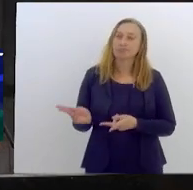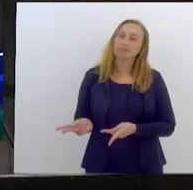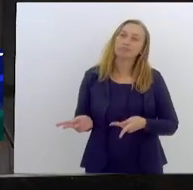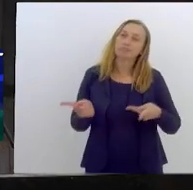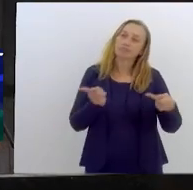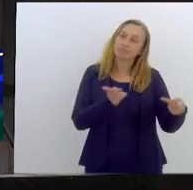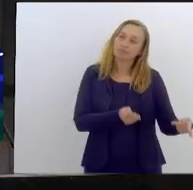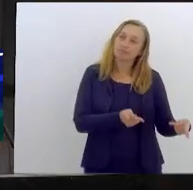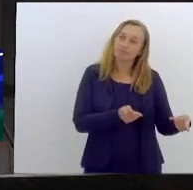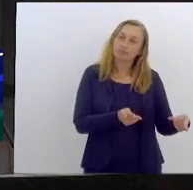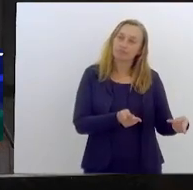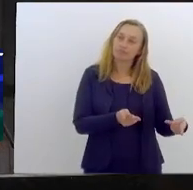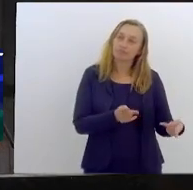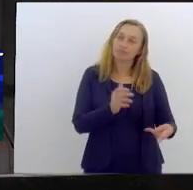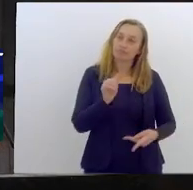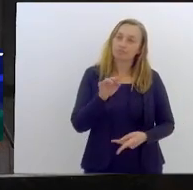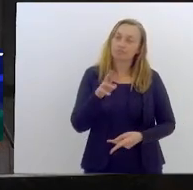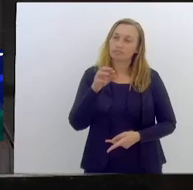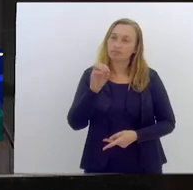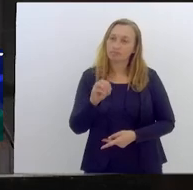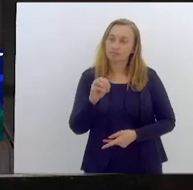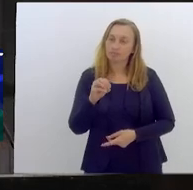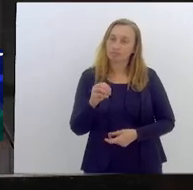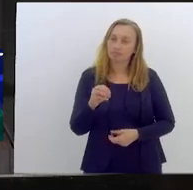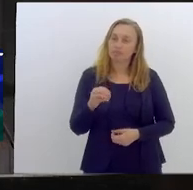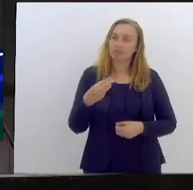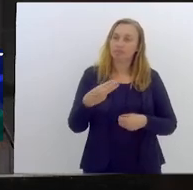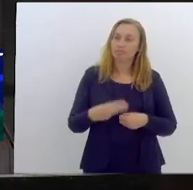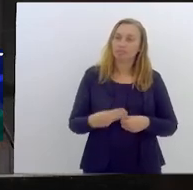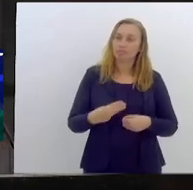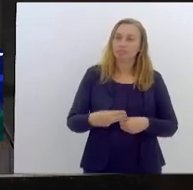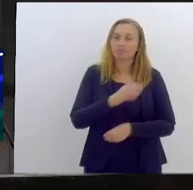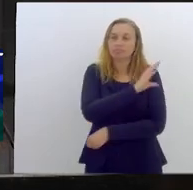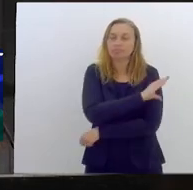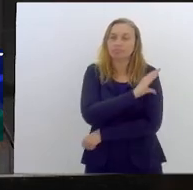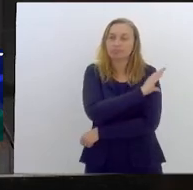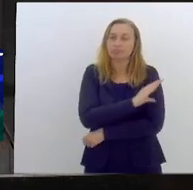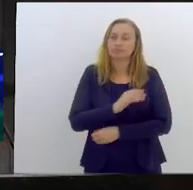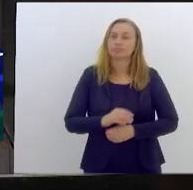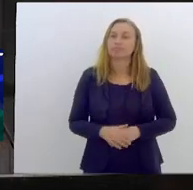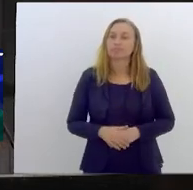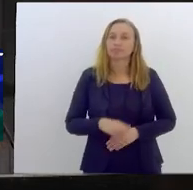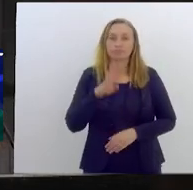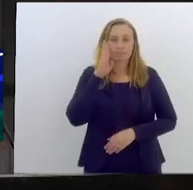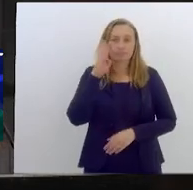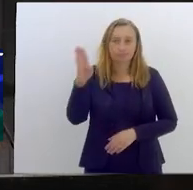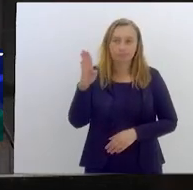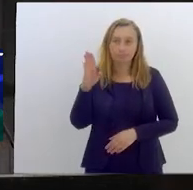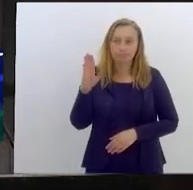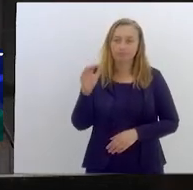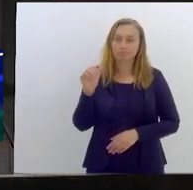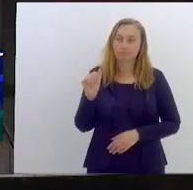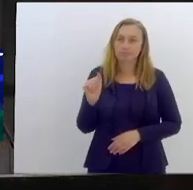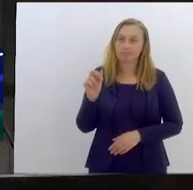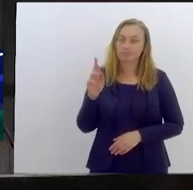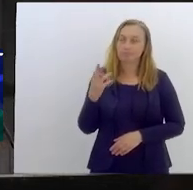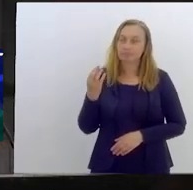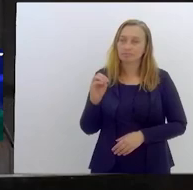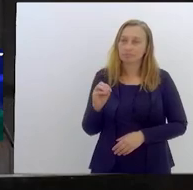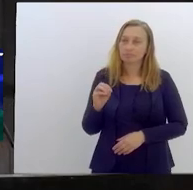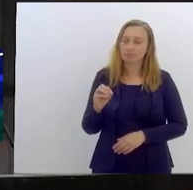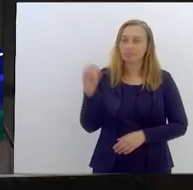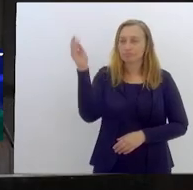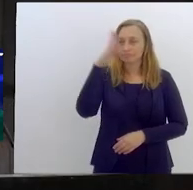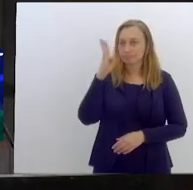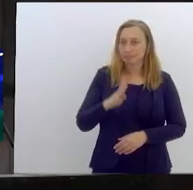visitando o Arquivo Público Municipal da cidade de Campos, que é um dos principais arquivos públicos do